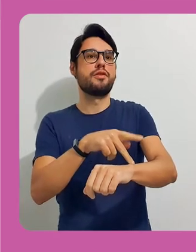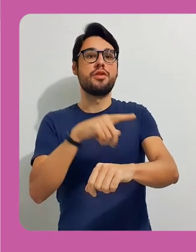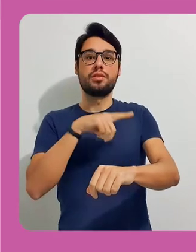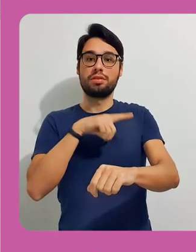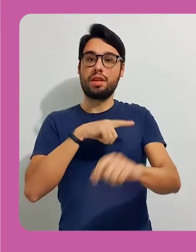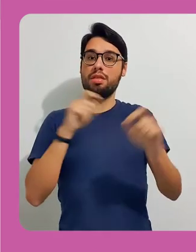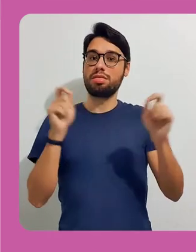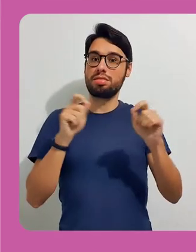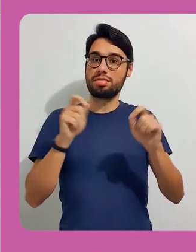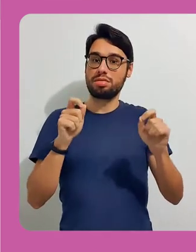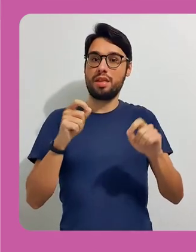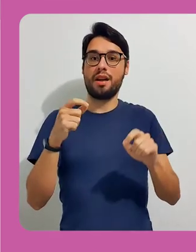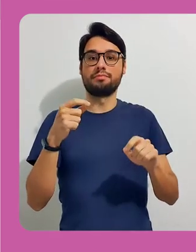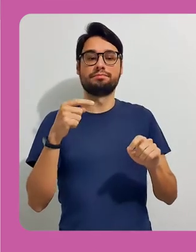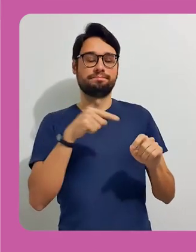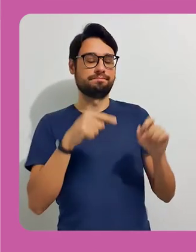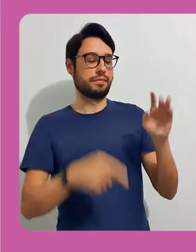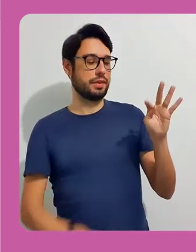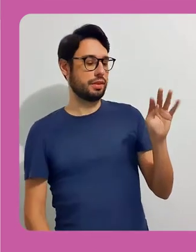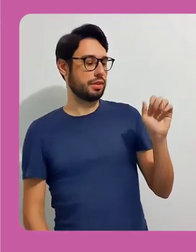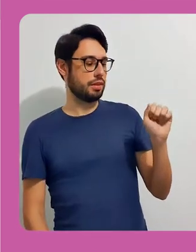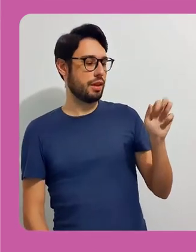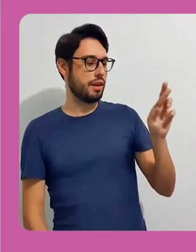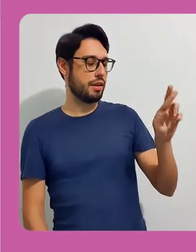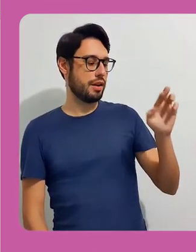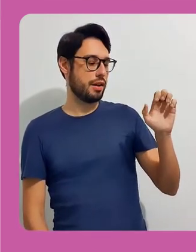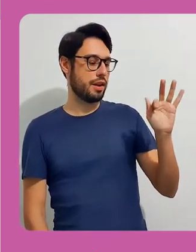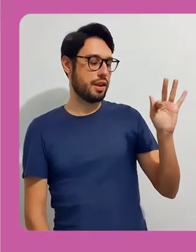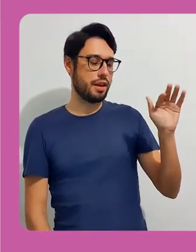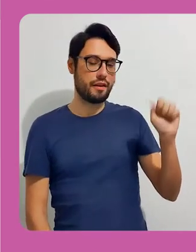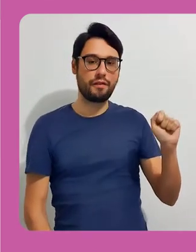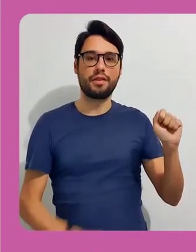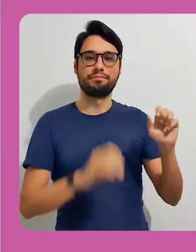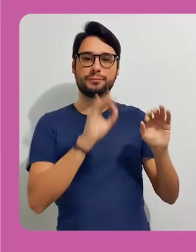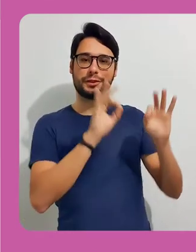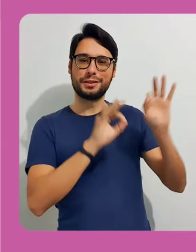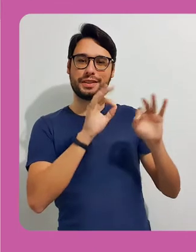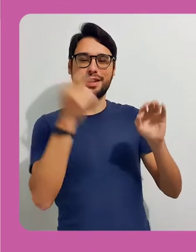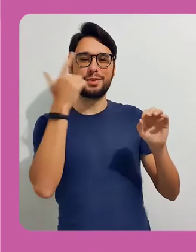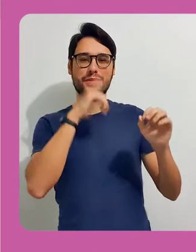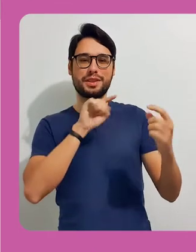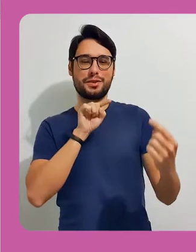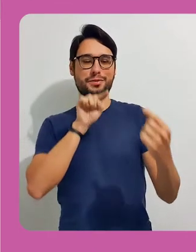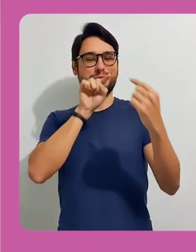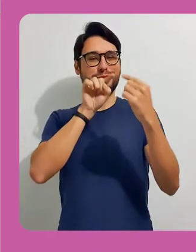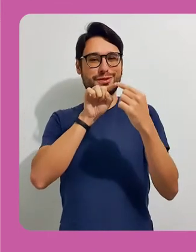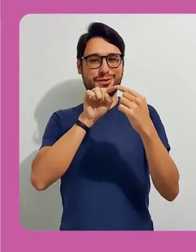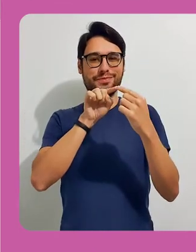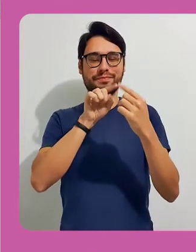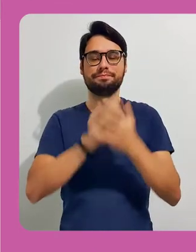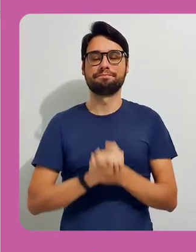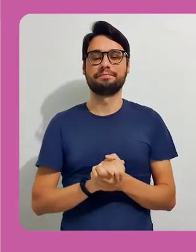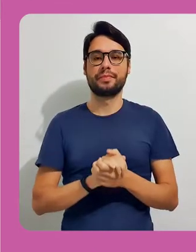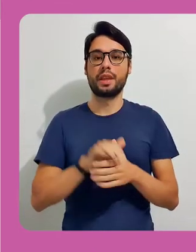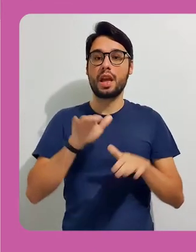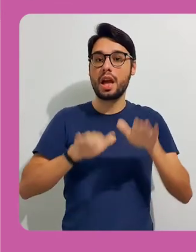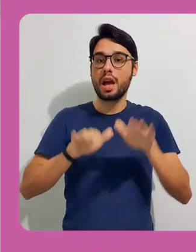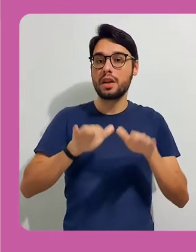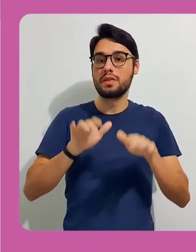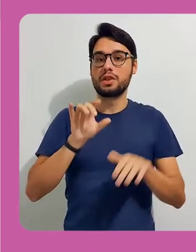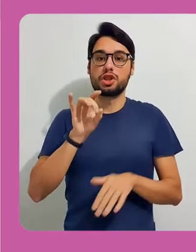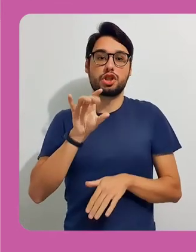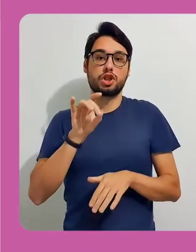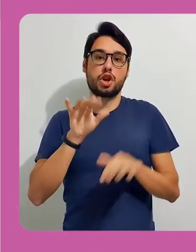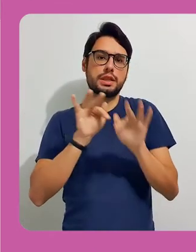configurar a tarefa para atingir esses nossos objetivos e pode ser desde o cinto e lançamento de uma